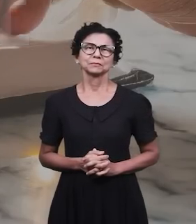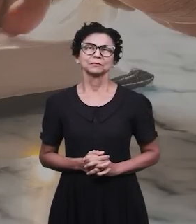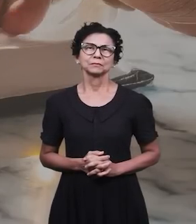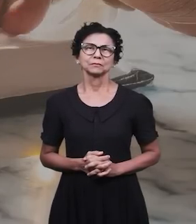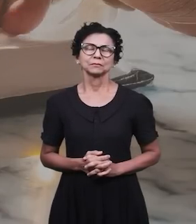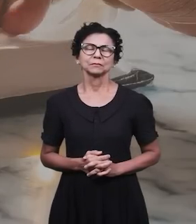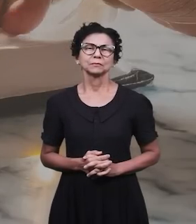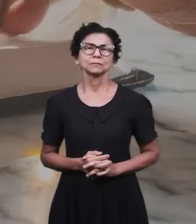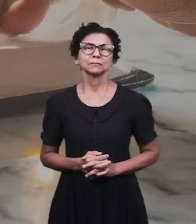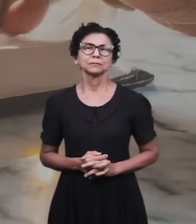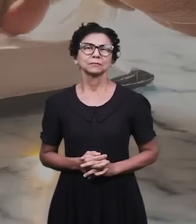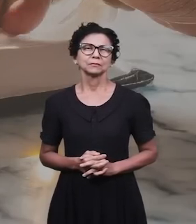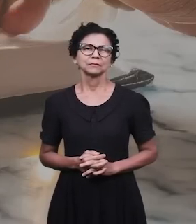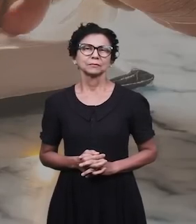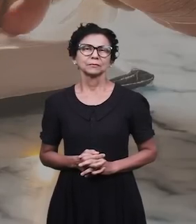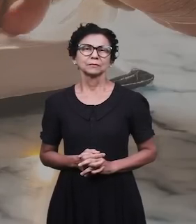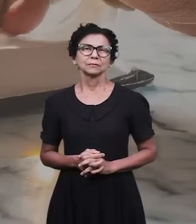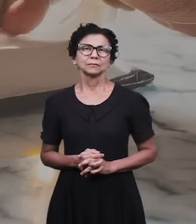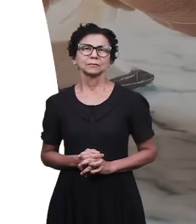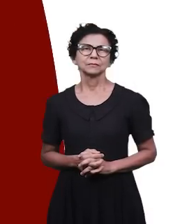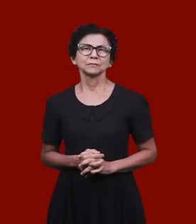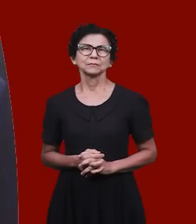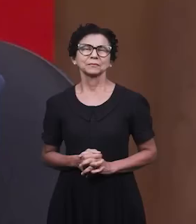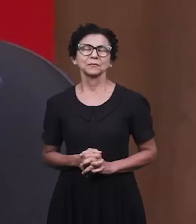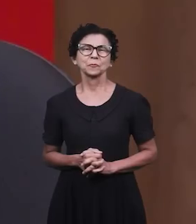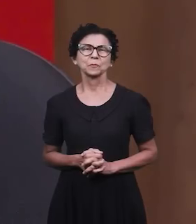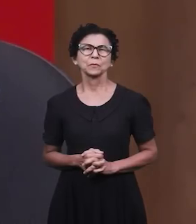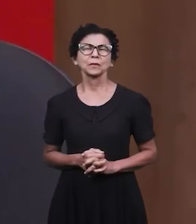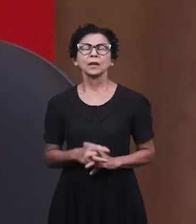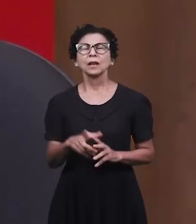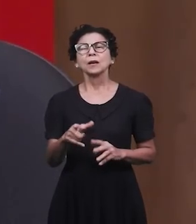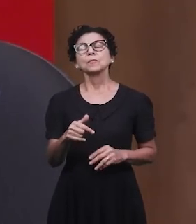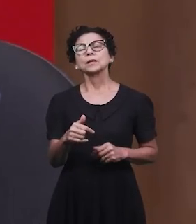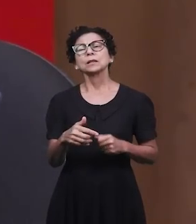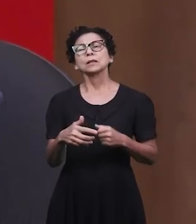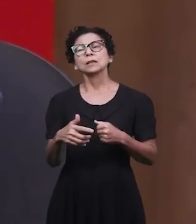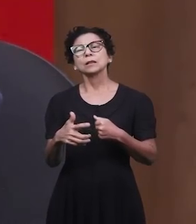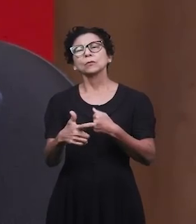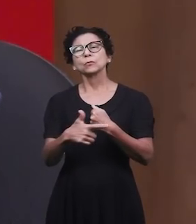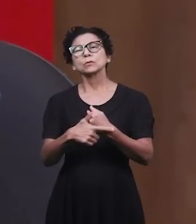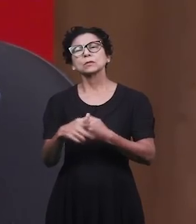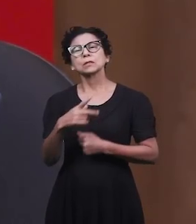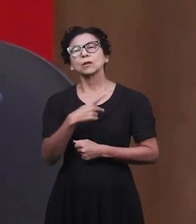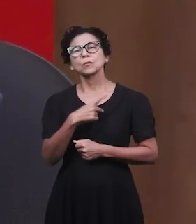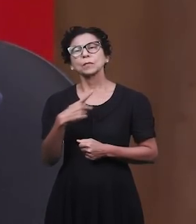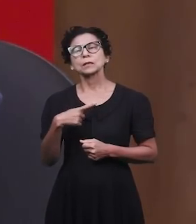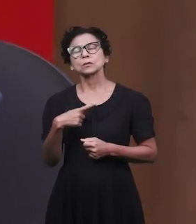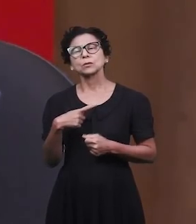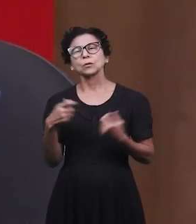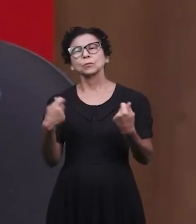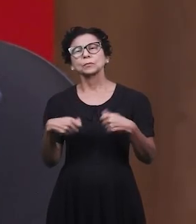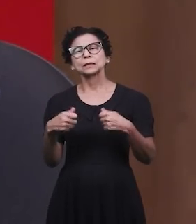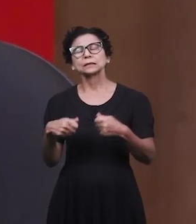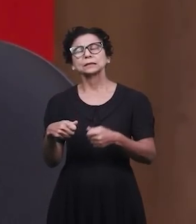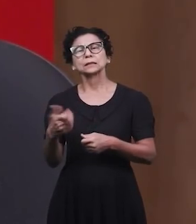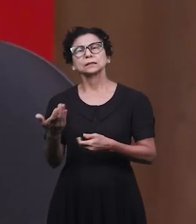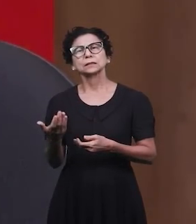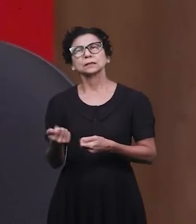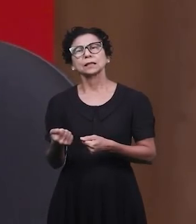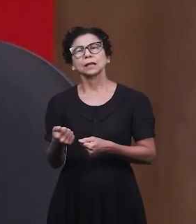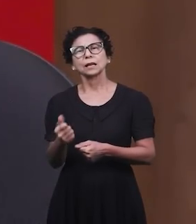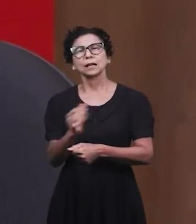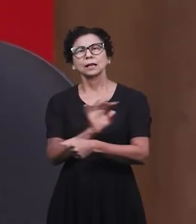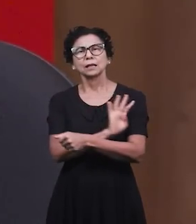Para ser pastor, precisa ter bacharel em teologia? Nós queremos responder isso aqui de uma maneira muito